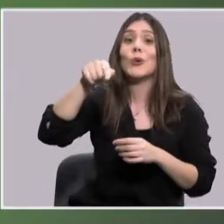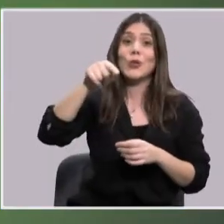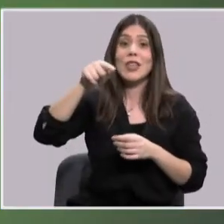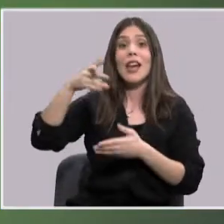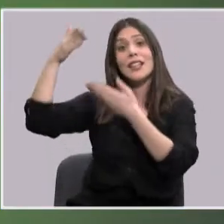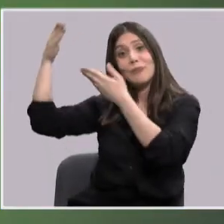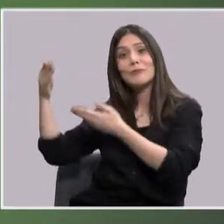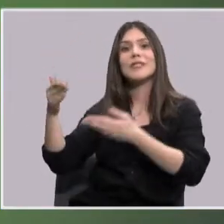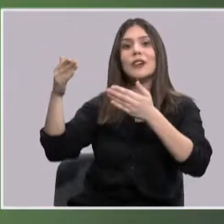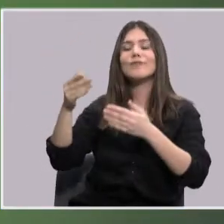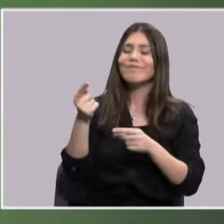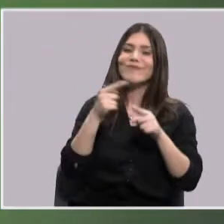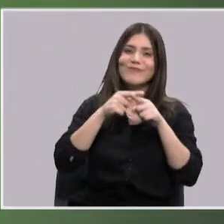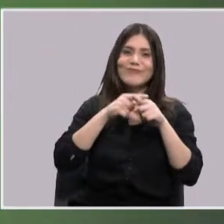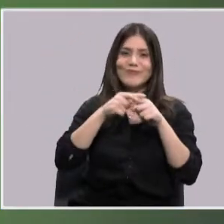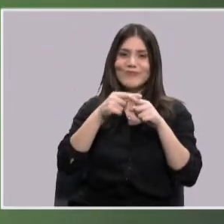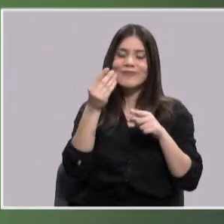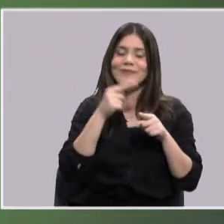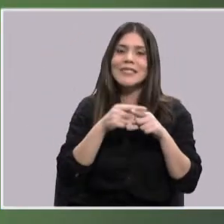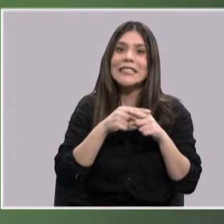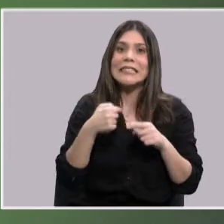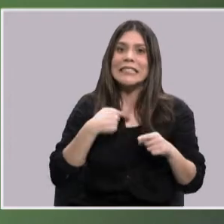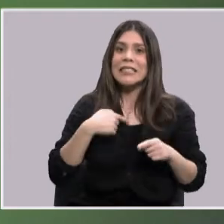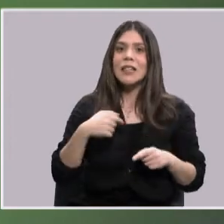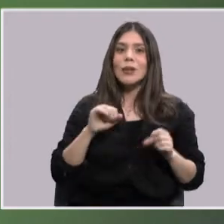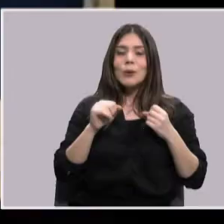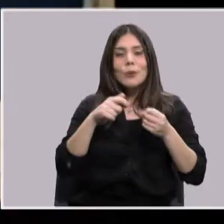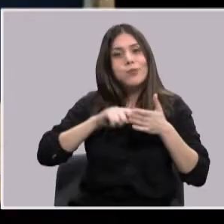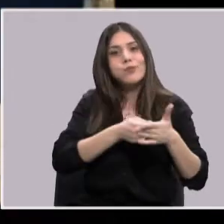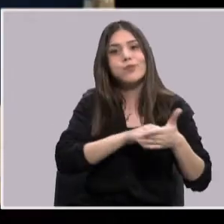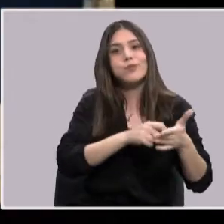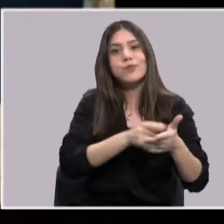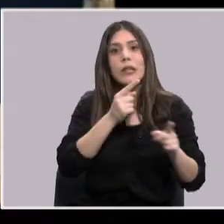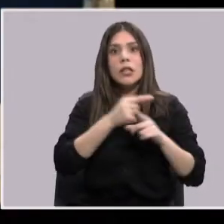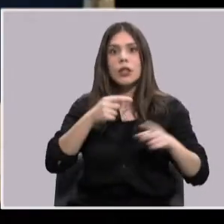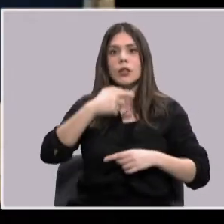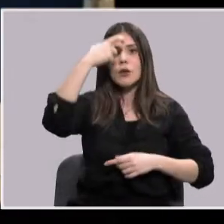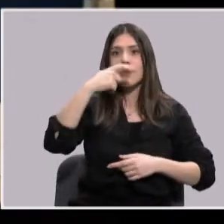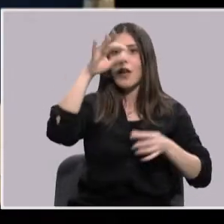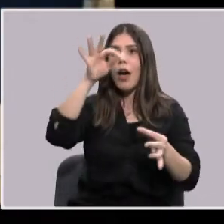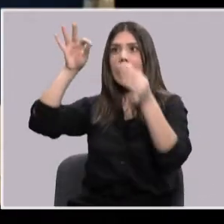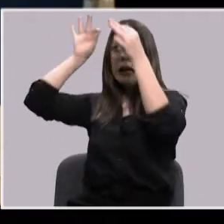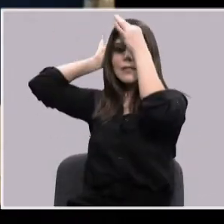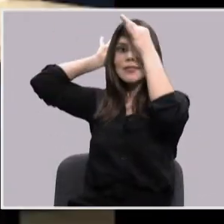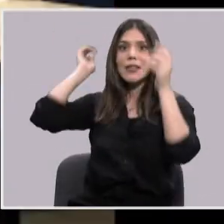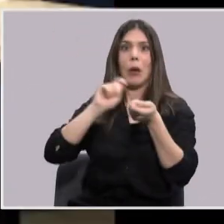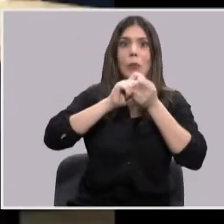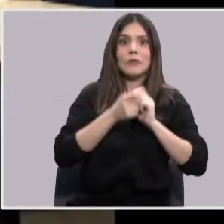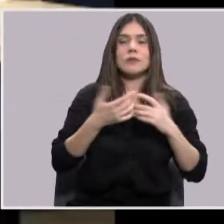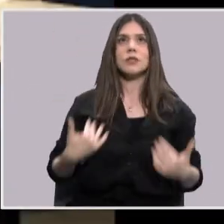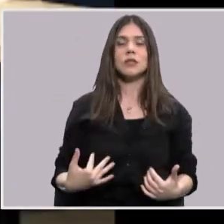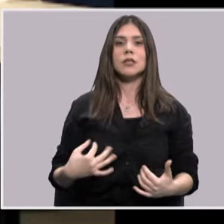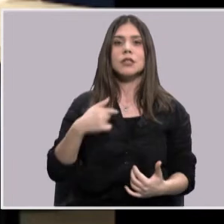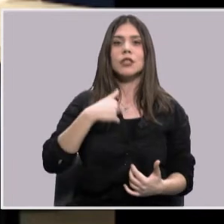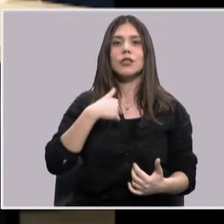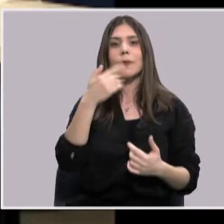apresentação foi interessante. Foi um dia de alguma pressão, porque tinha de vestir a personagem e tendo em conta que